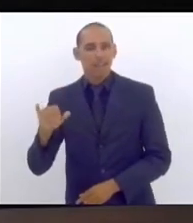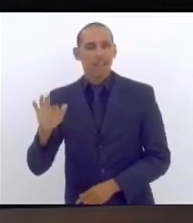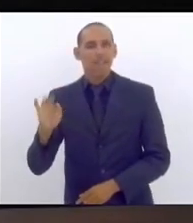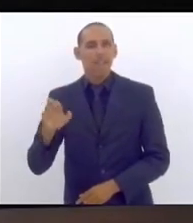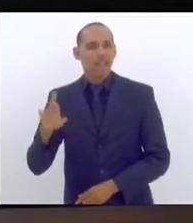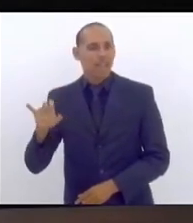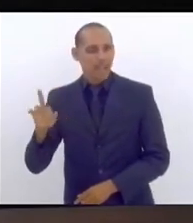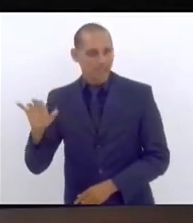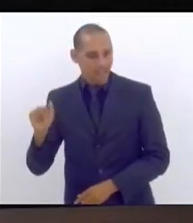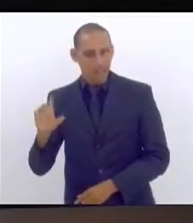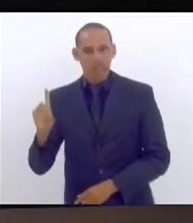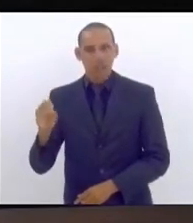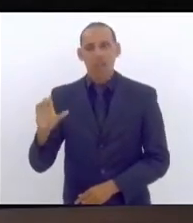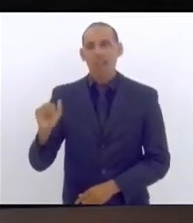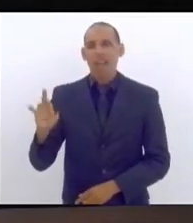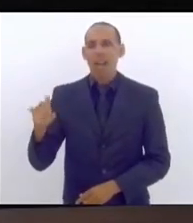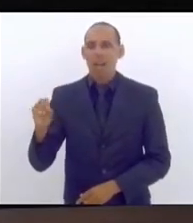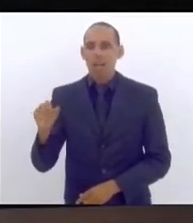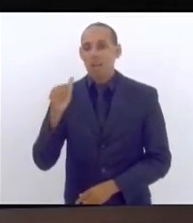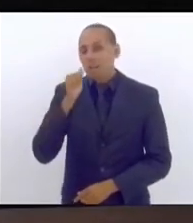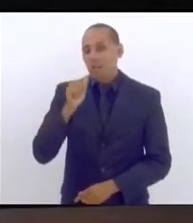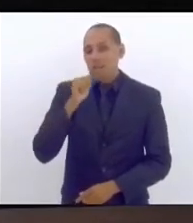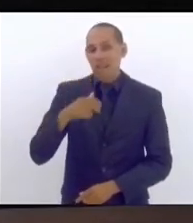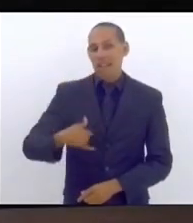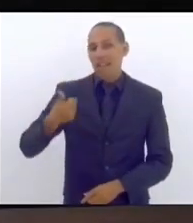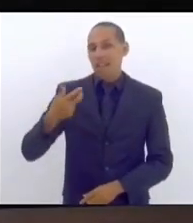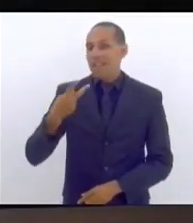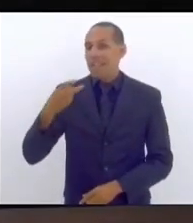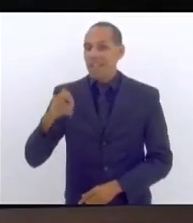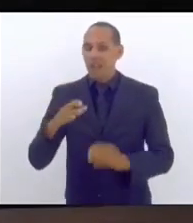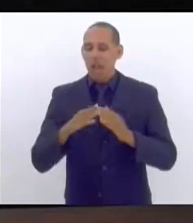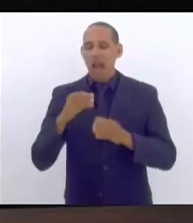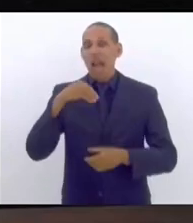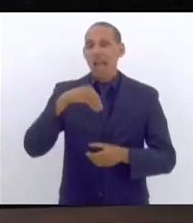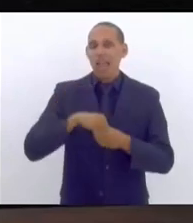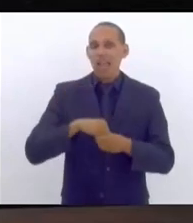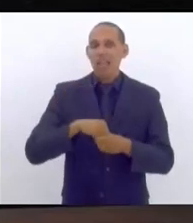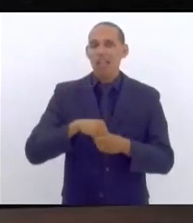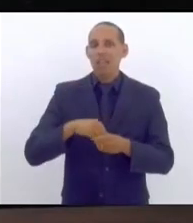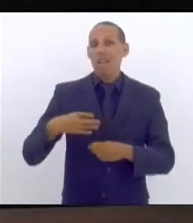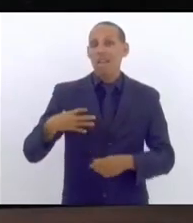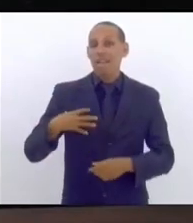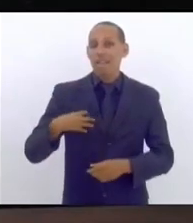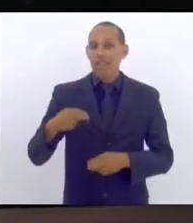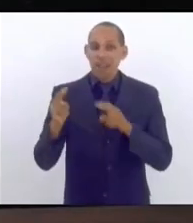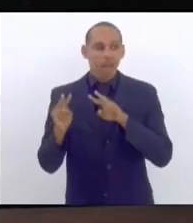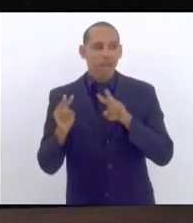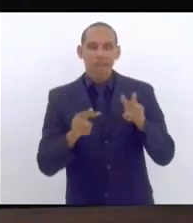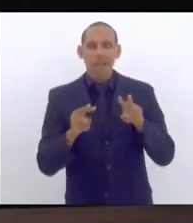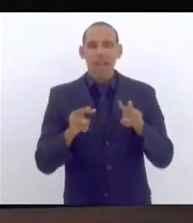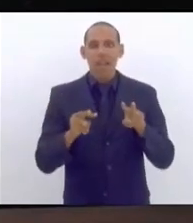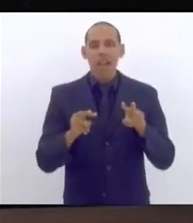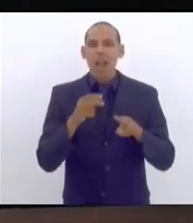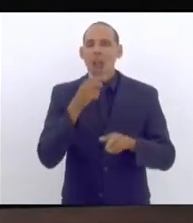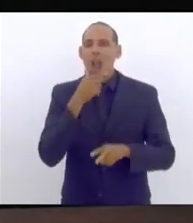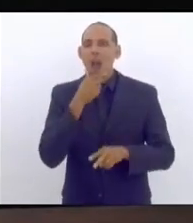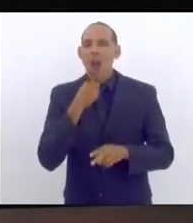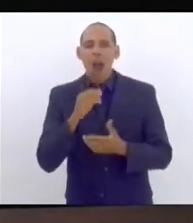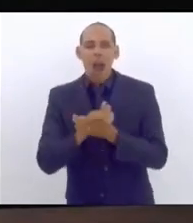de 25 anos, foi esfaqueada dentro de casa, na frente dos seus filhos.